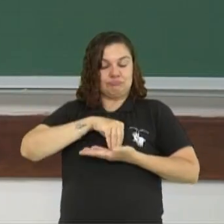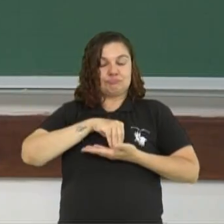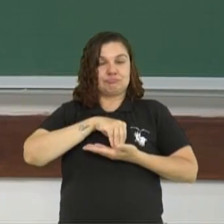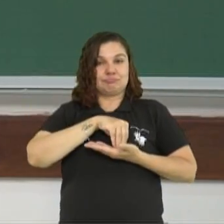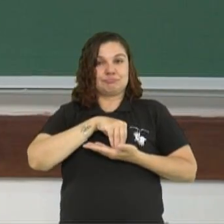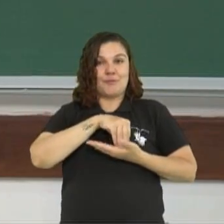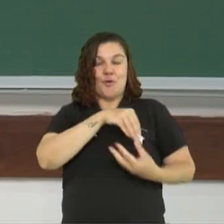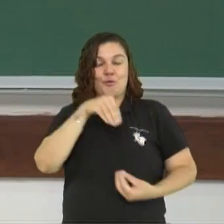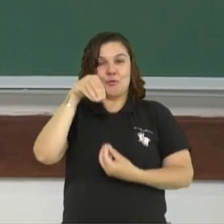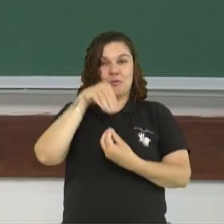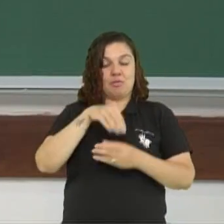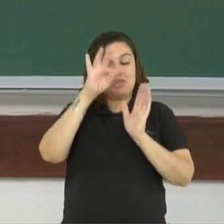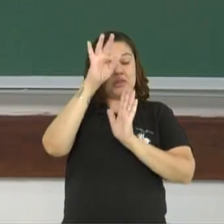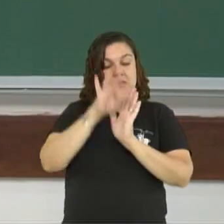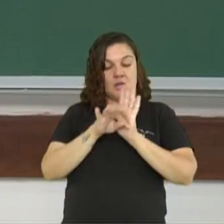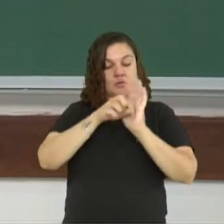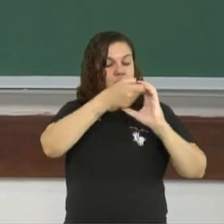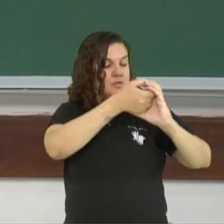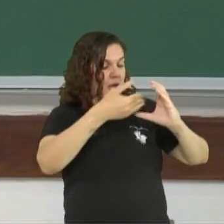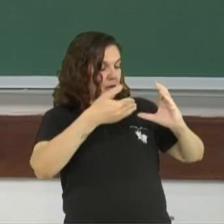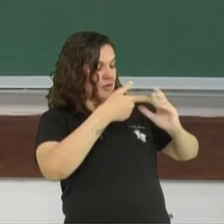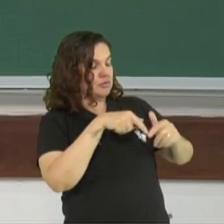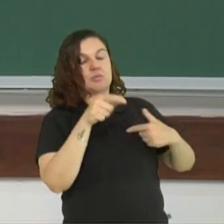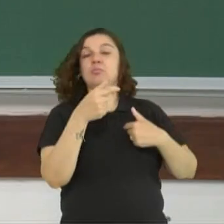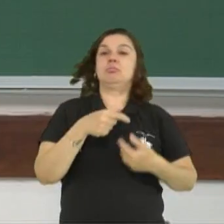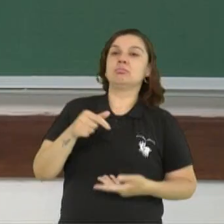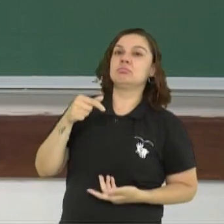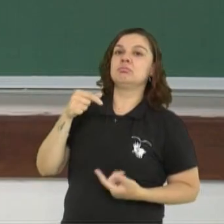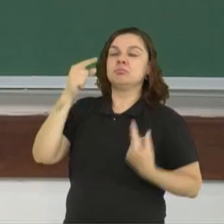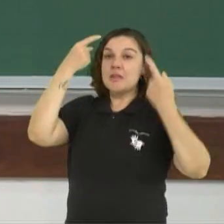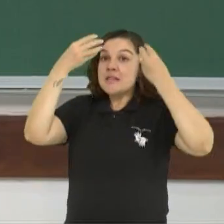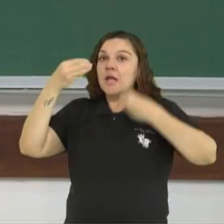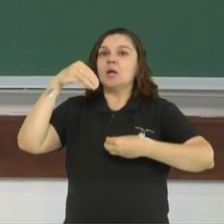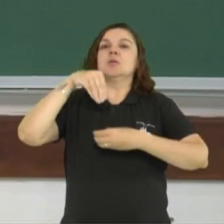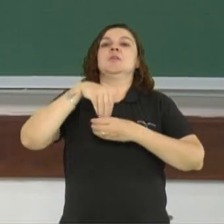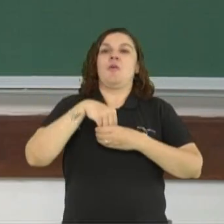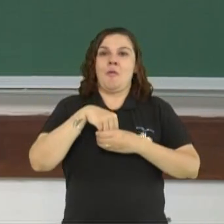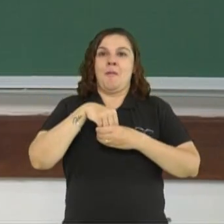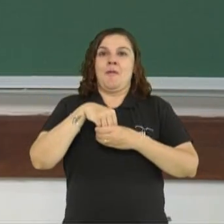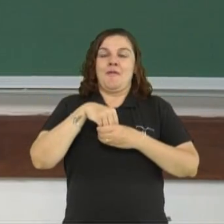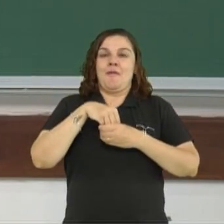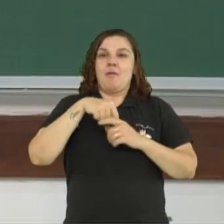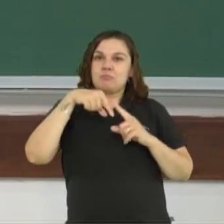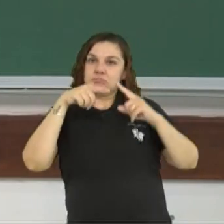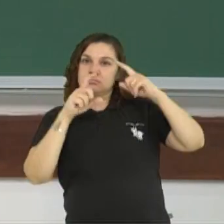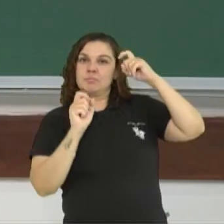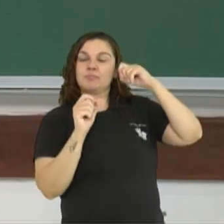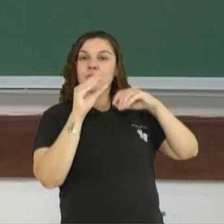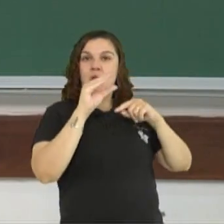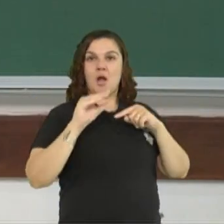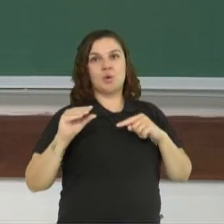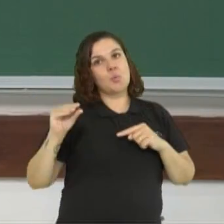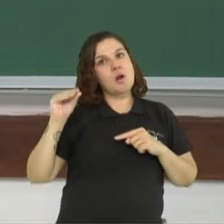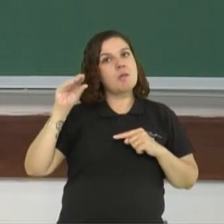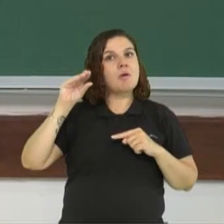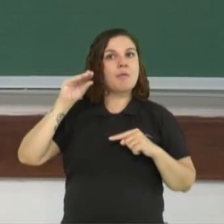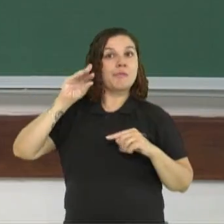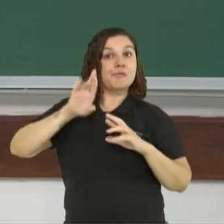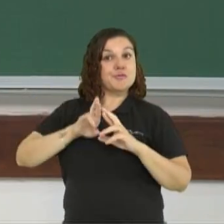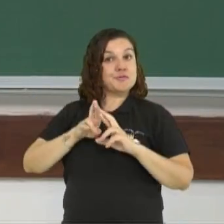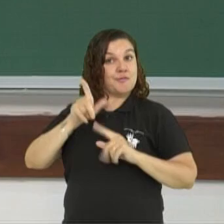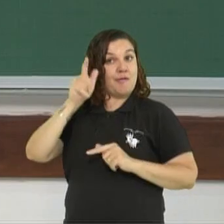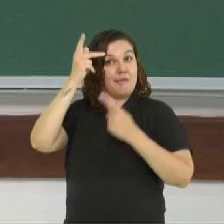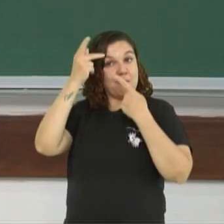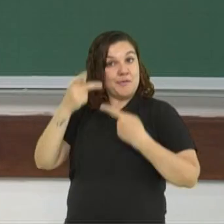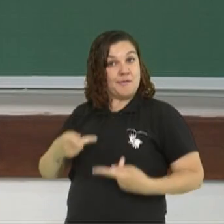decoro aquele texto e pego as características desse personagem, coloco eles dentro de mim. Então eu começo a falar que nem meu personagem, eu